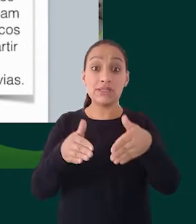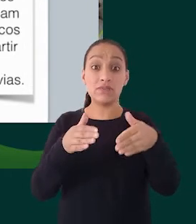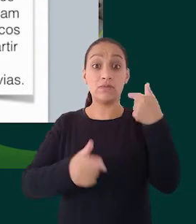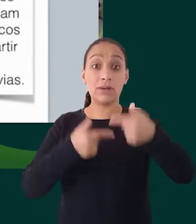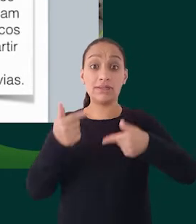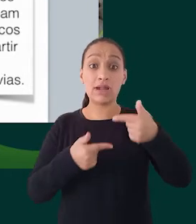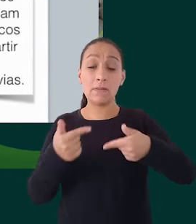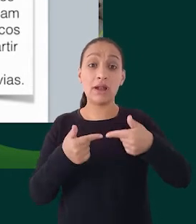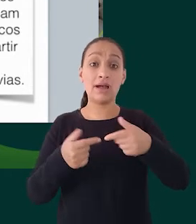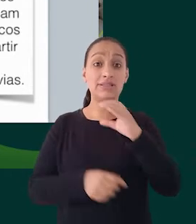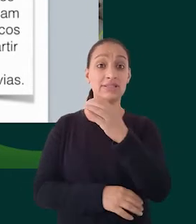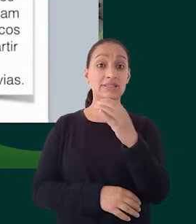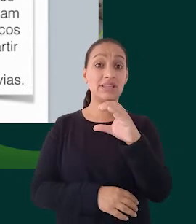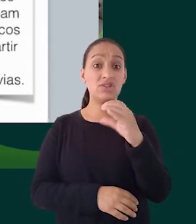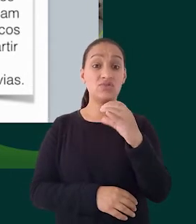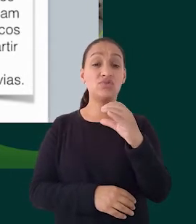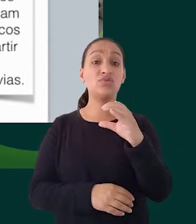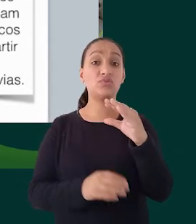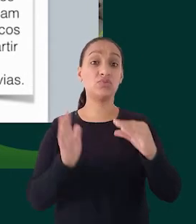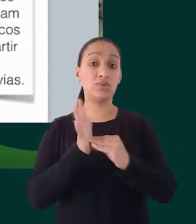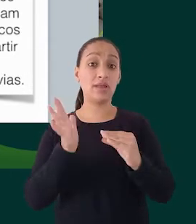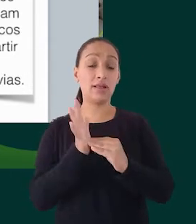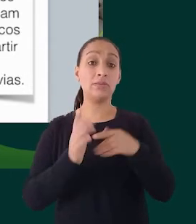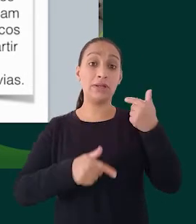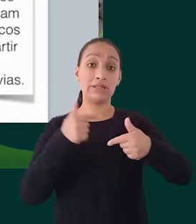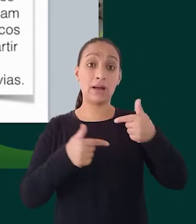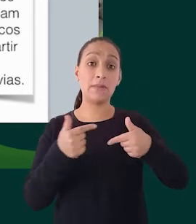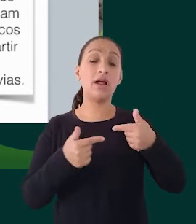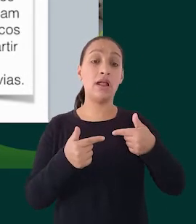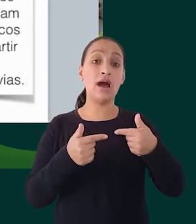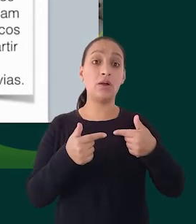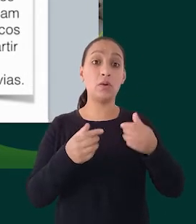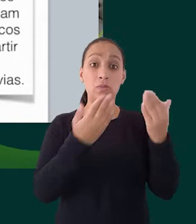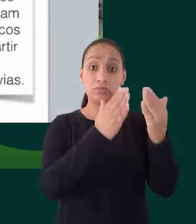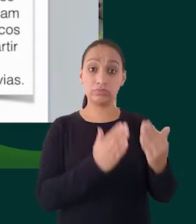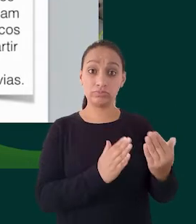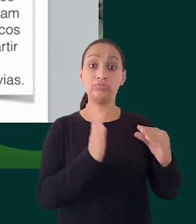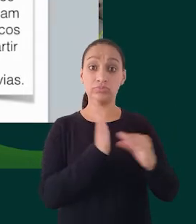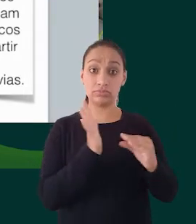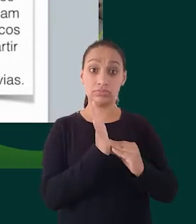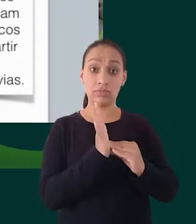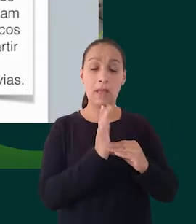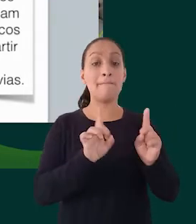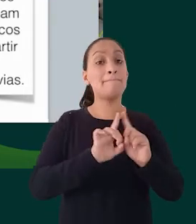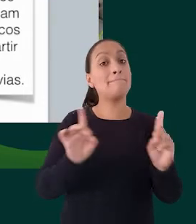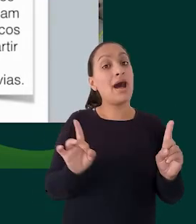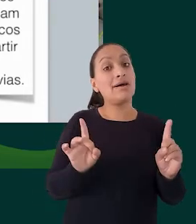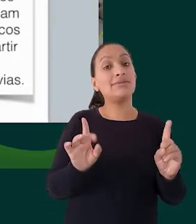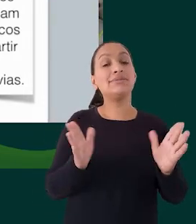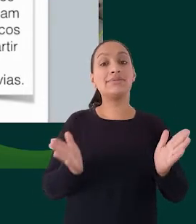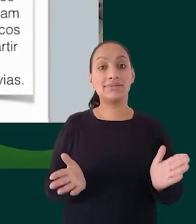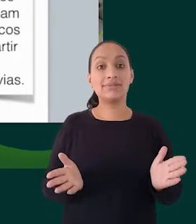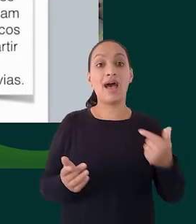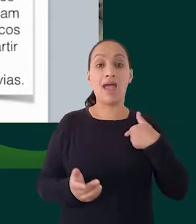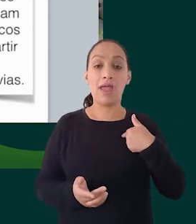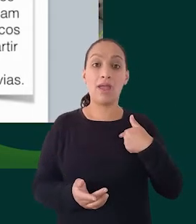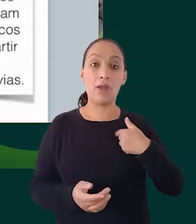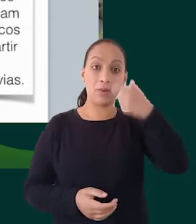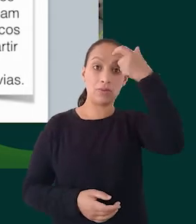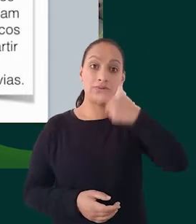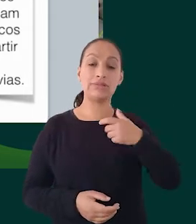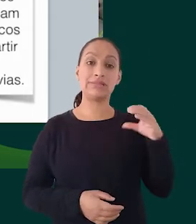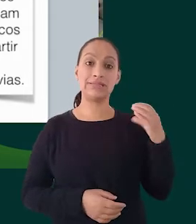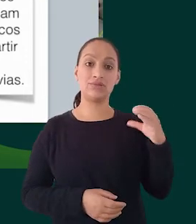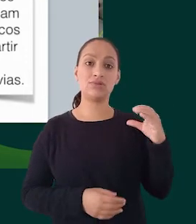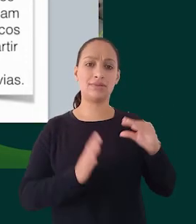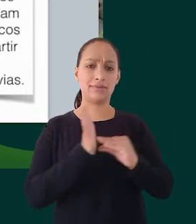e um cientista de dados para trabalhar com os dados, para trabalhar com machine learning, mas muitas vezes eu como cientista de dados, eu